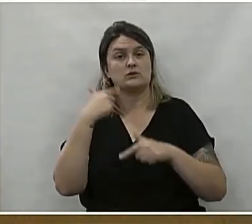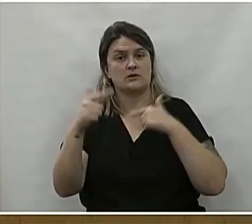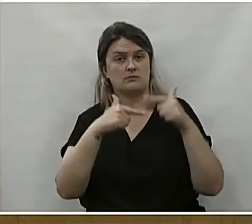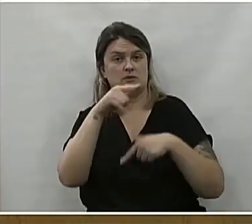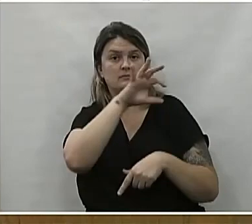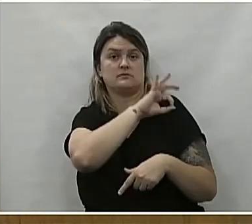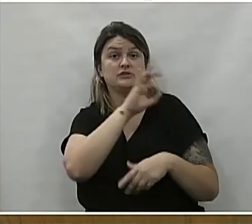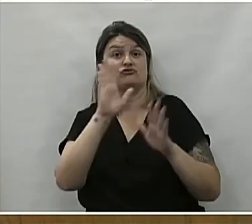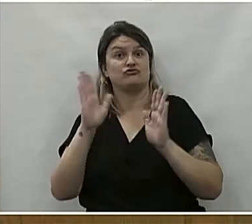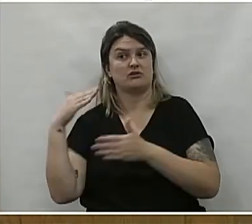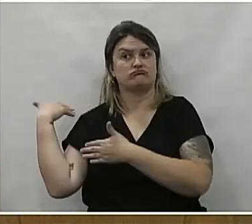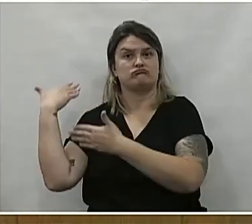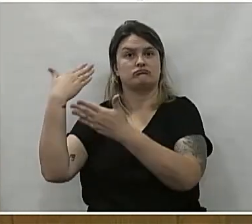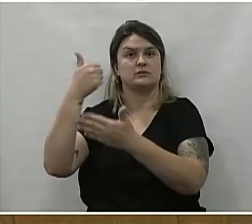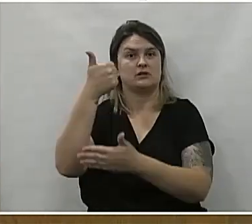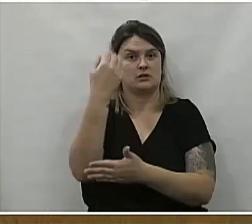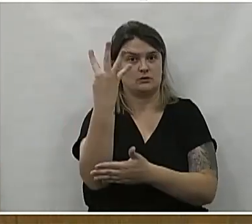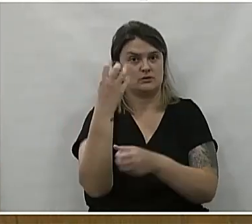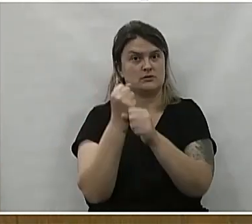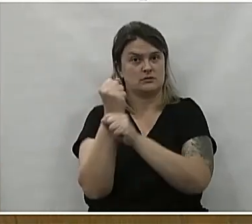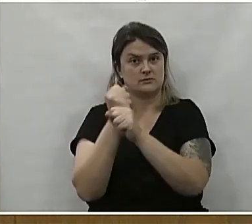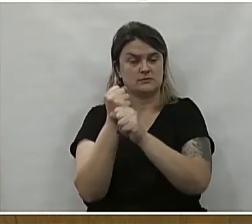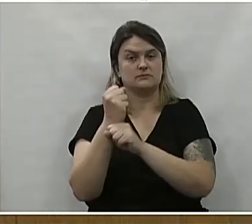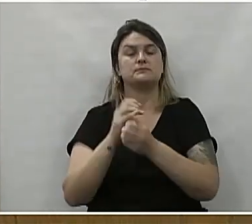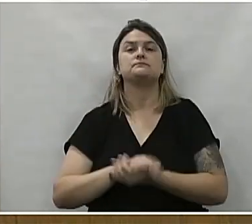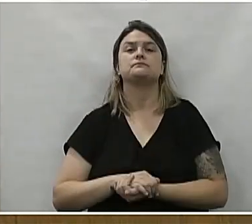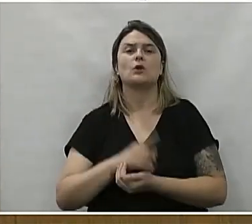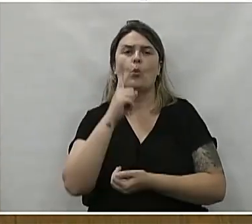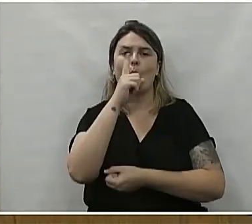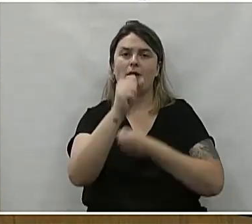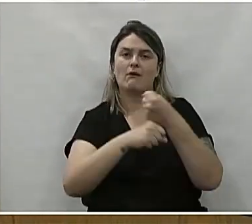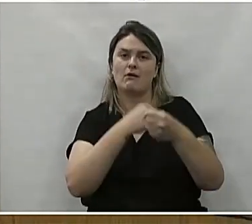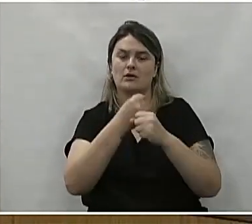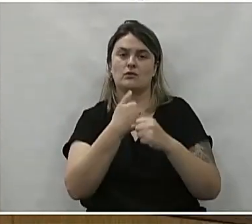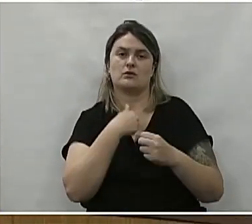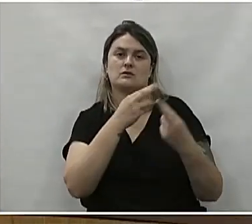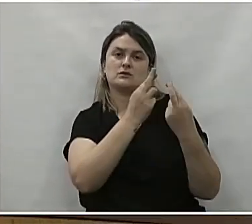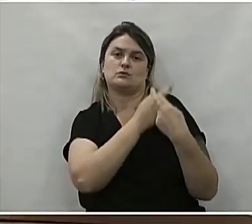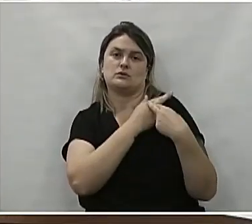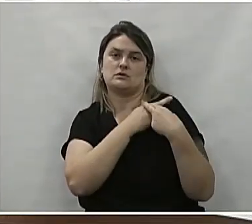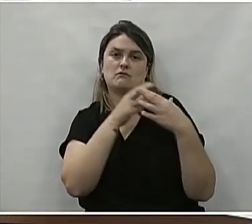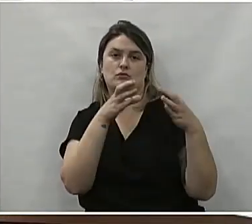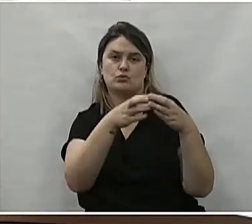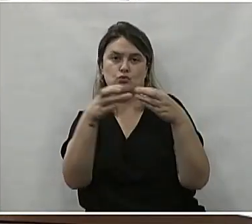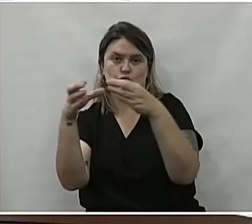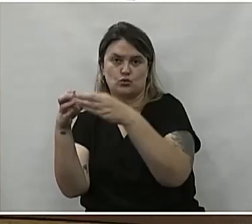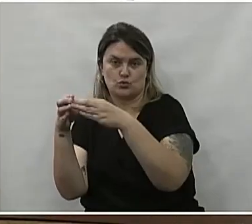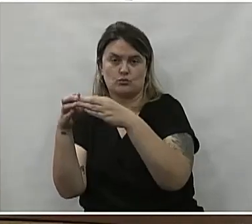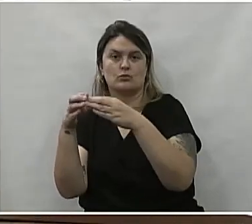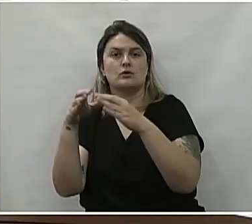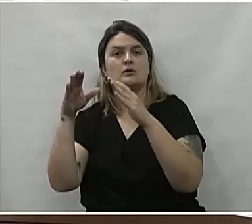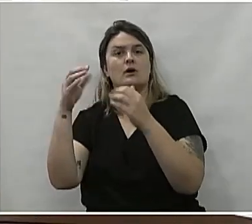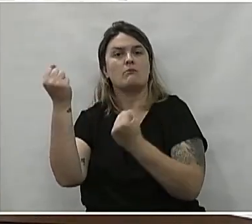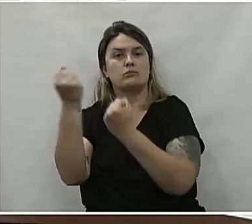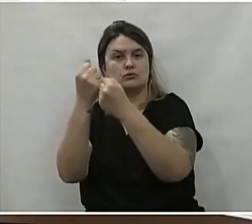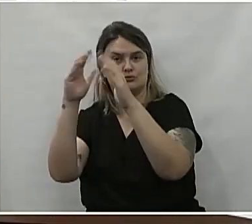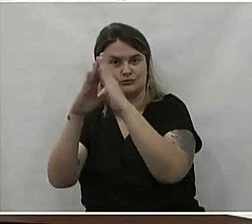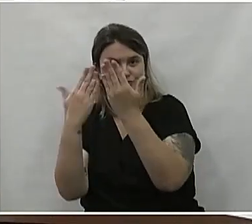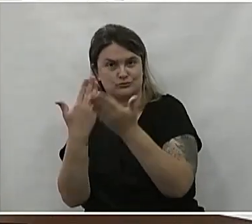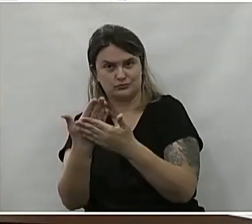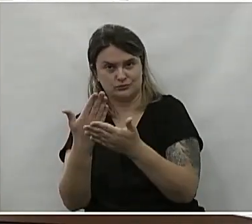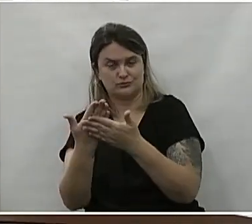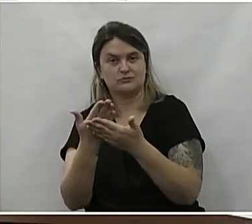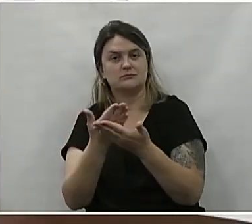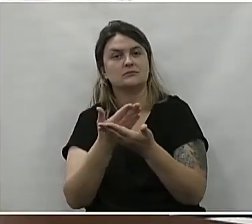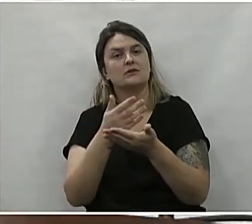Militar Há 14 anos E praticamente Um ano Estou no comando Das equipes Do batalhão De patrulha escolar Que